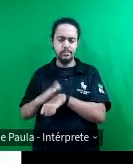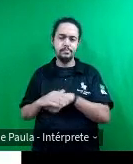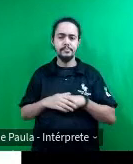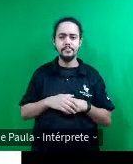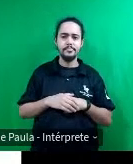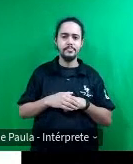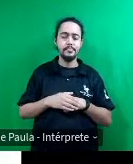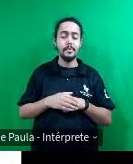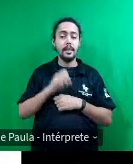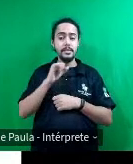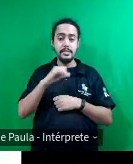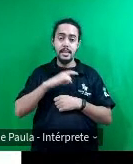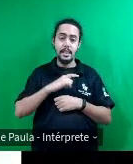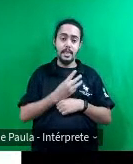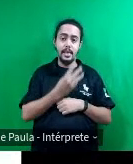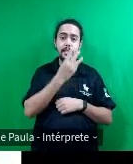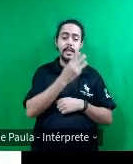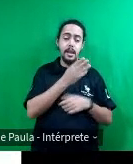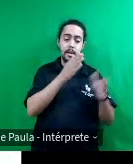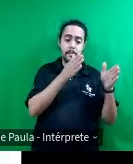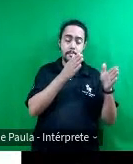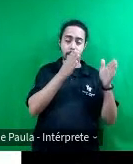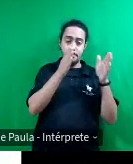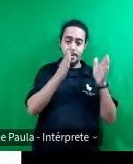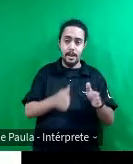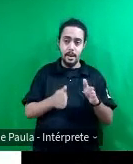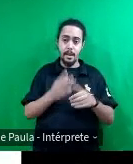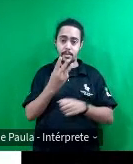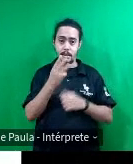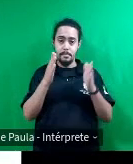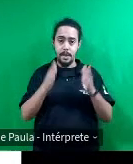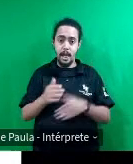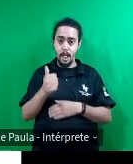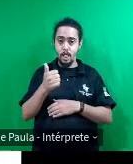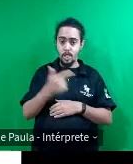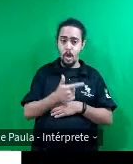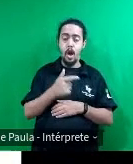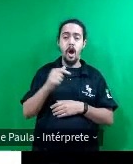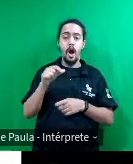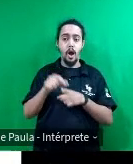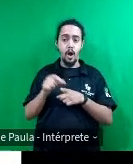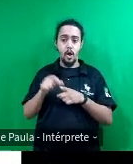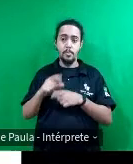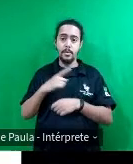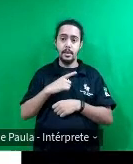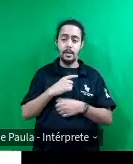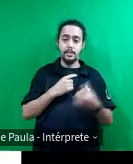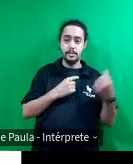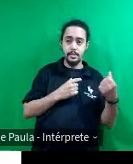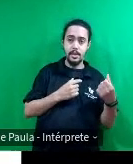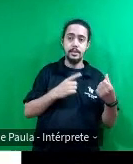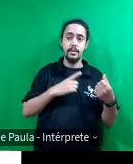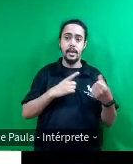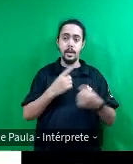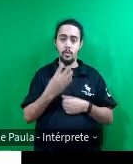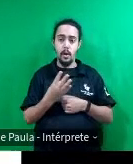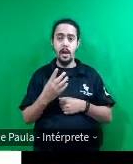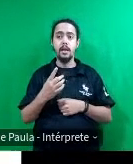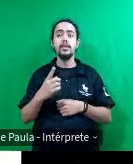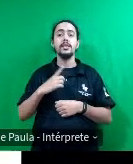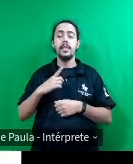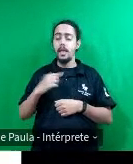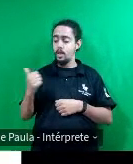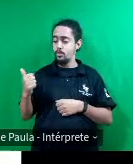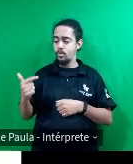3 resistores em paralelo, os mesmos 12 ohms, tinham de 6, tinham de 4, acrescentei mais um aqui agora de 12,